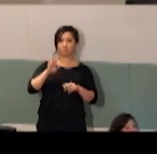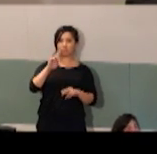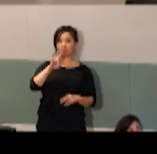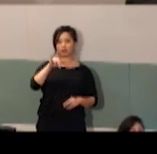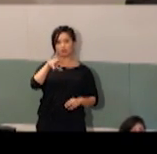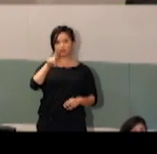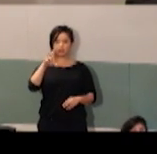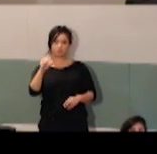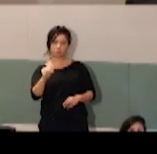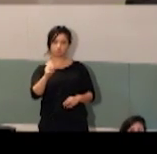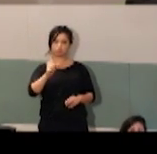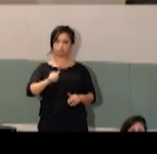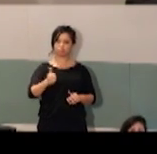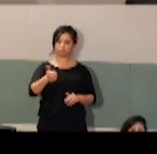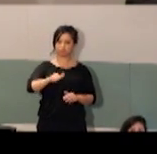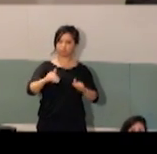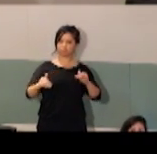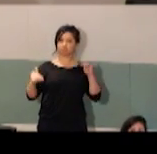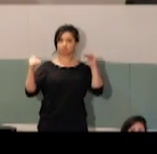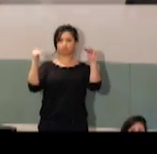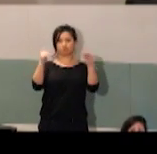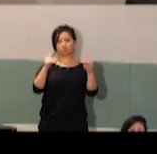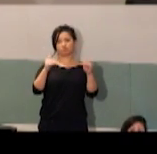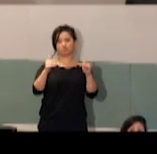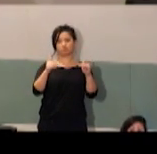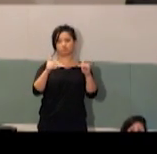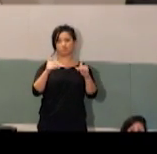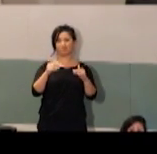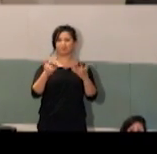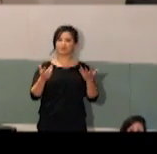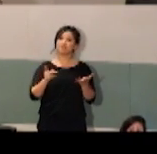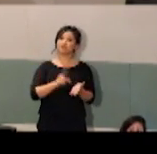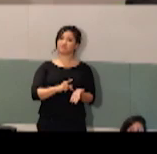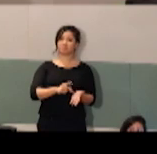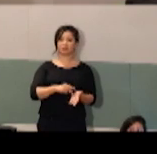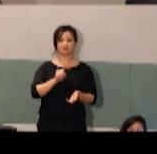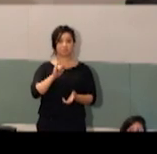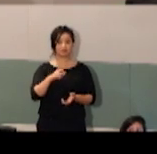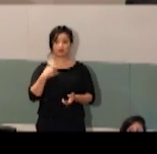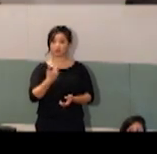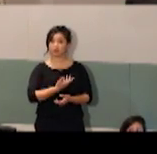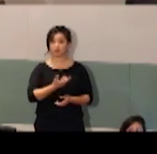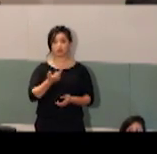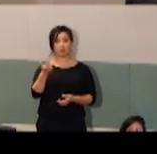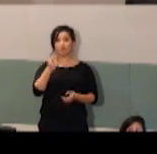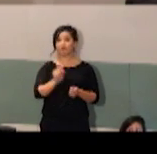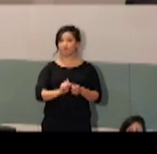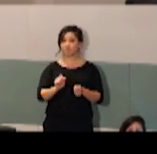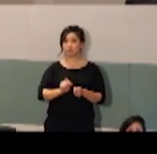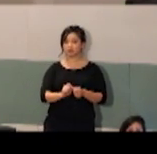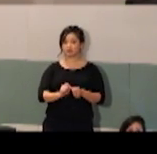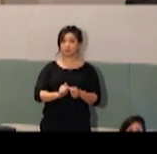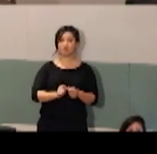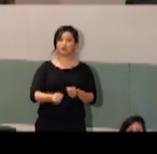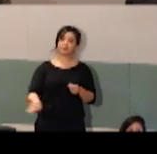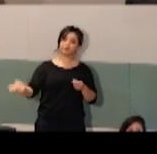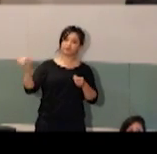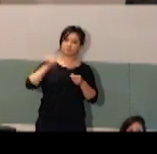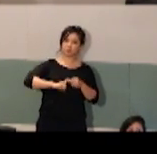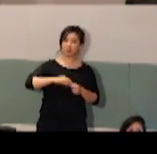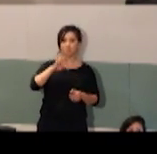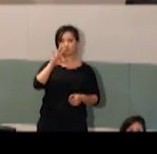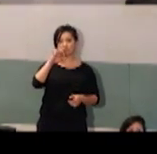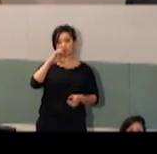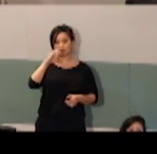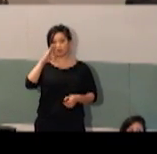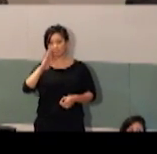E, sinceramente, gente, se não fizermos a recuperação plena da TCB,